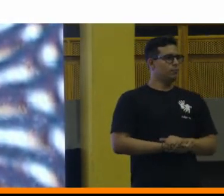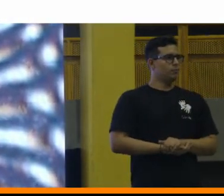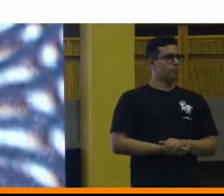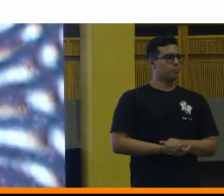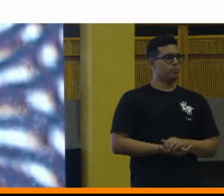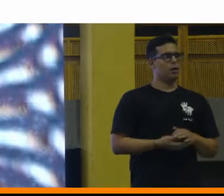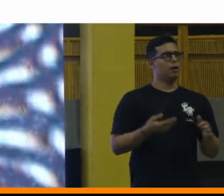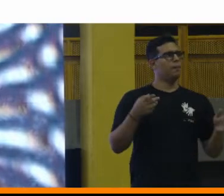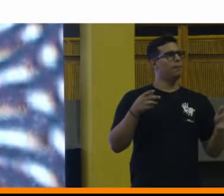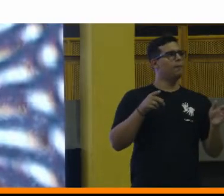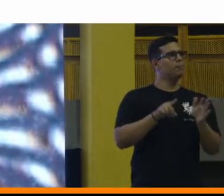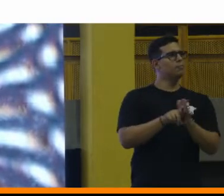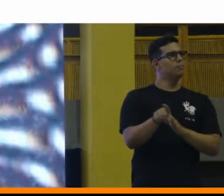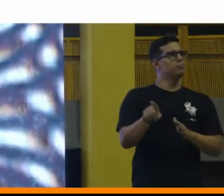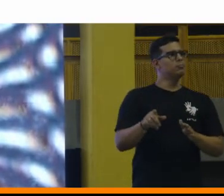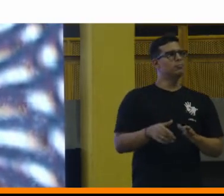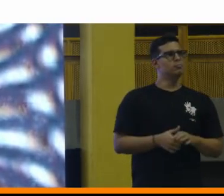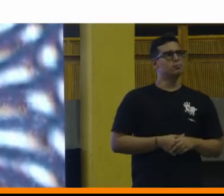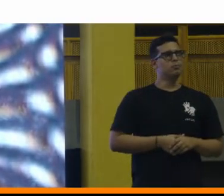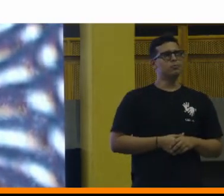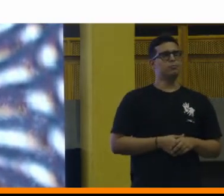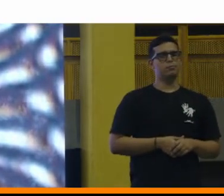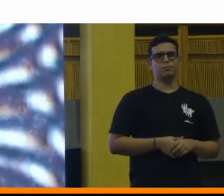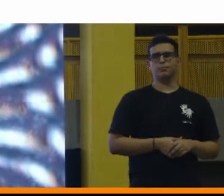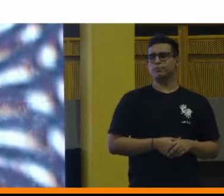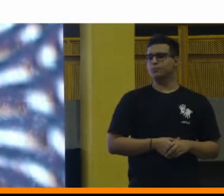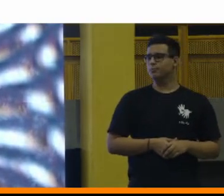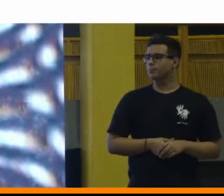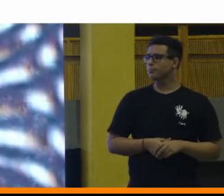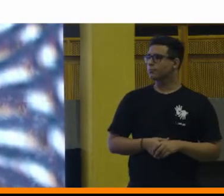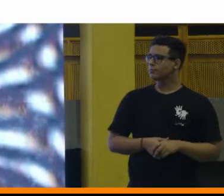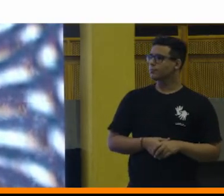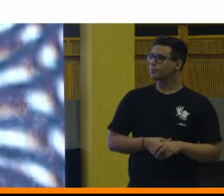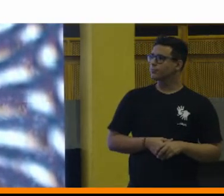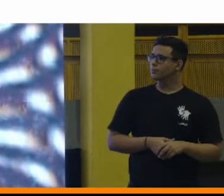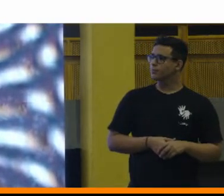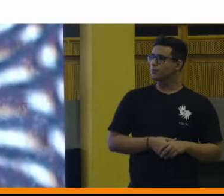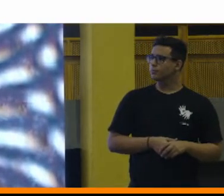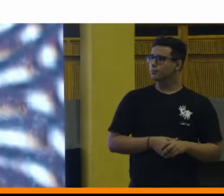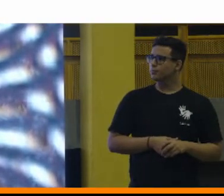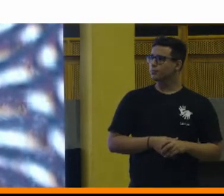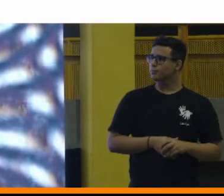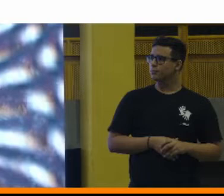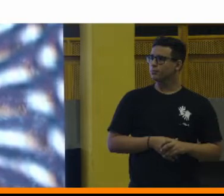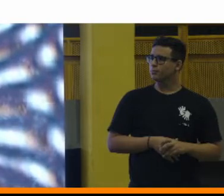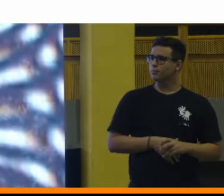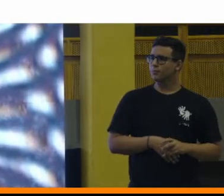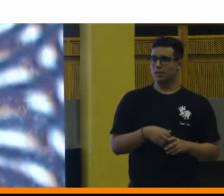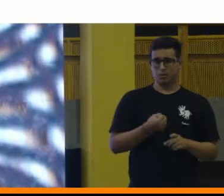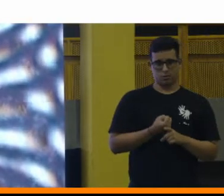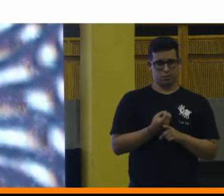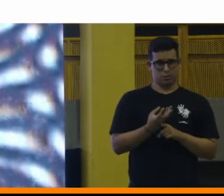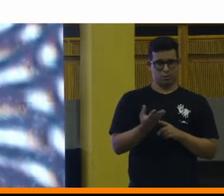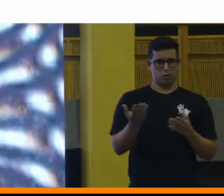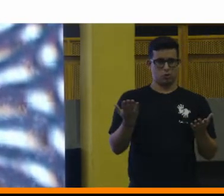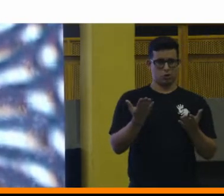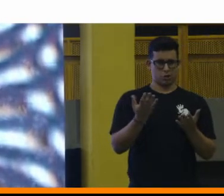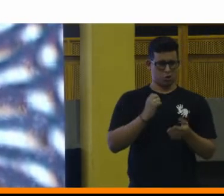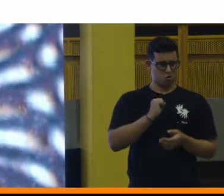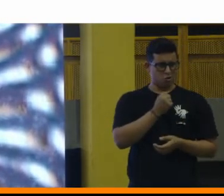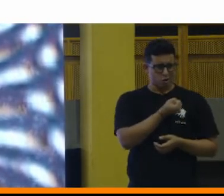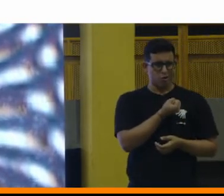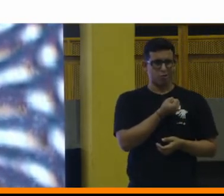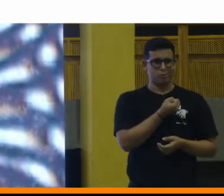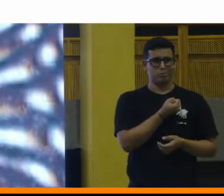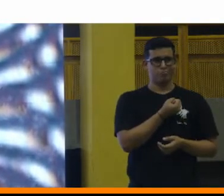Aí eu pergunto, essa física que a gente está vendo hoje, ela é tão odiável assim? Não